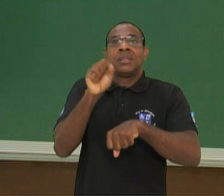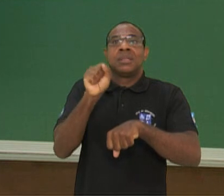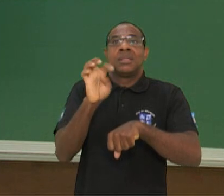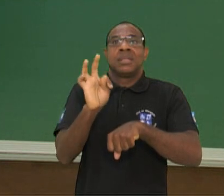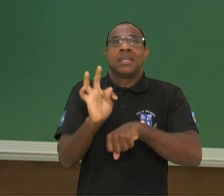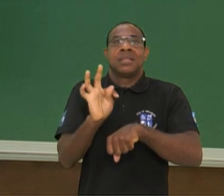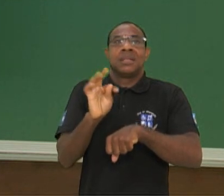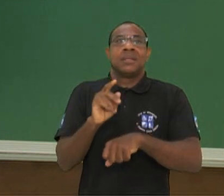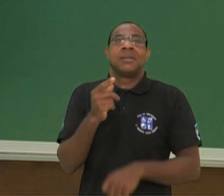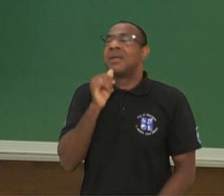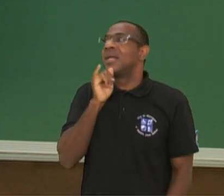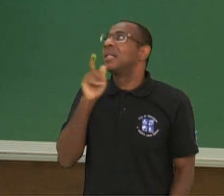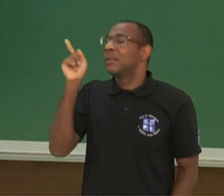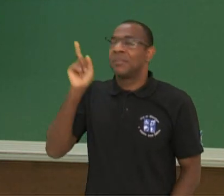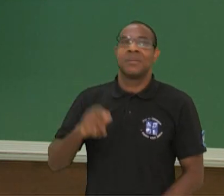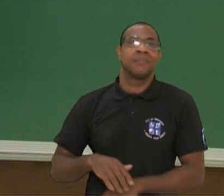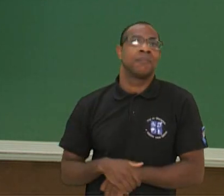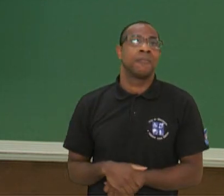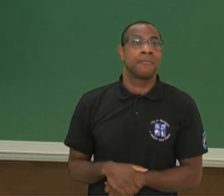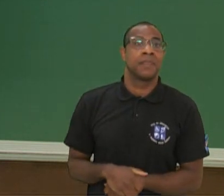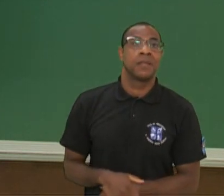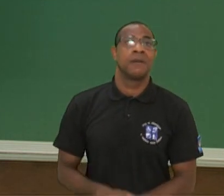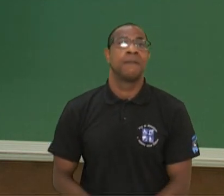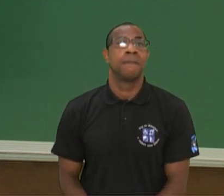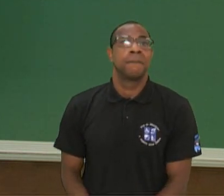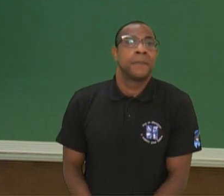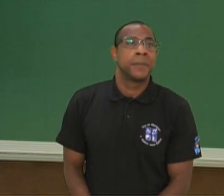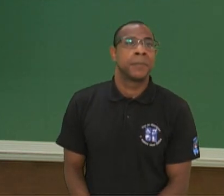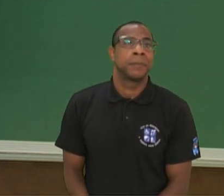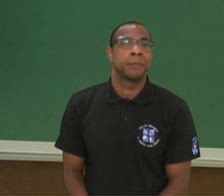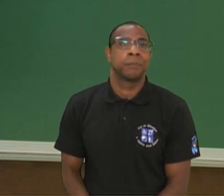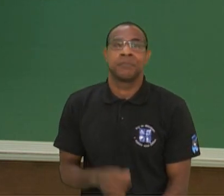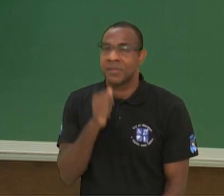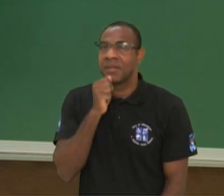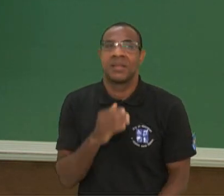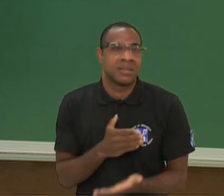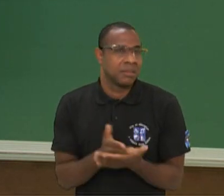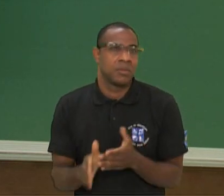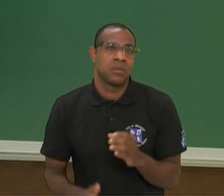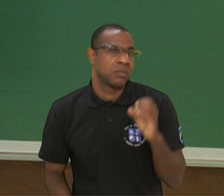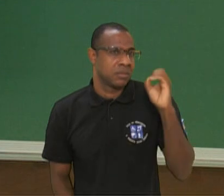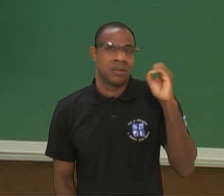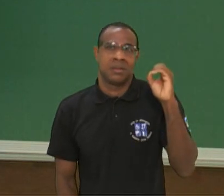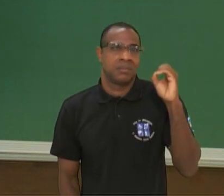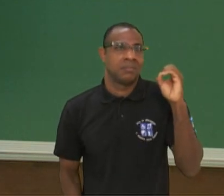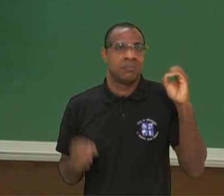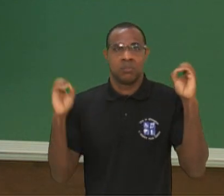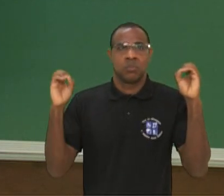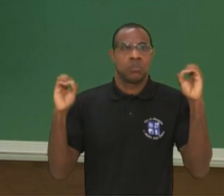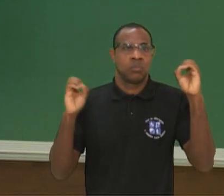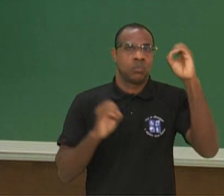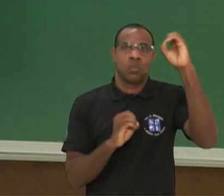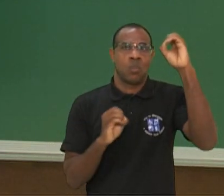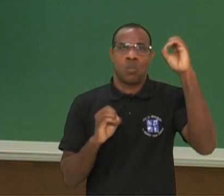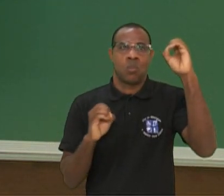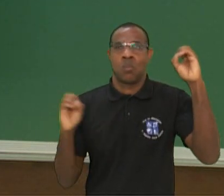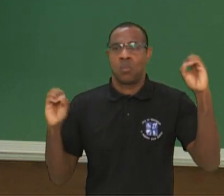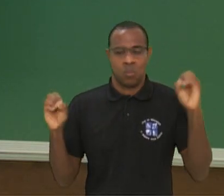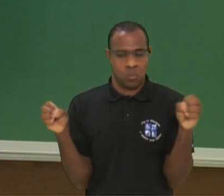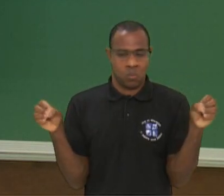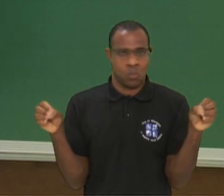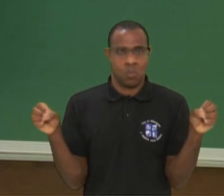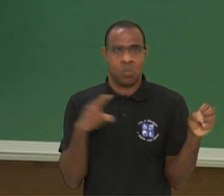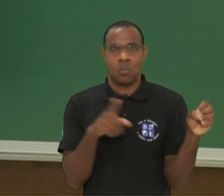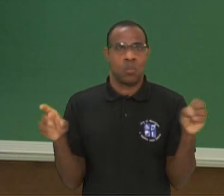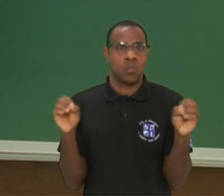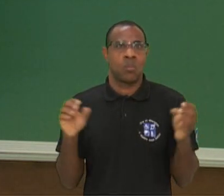Então funciona da seguinte maneira. O jogo sempre começa 0. Né? 0 para os dois jogadores. E o objetivo dele é vencer esse